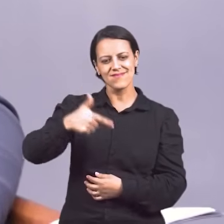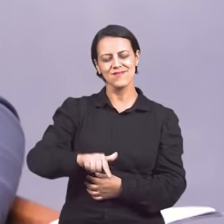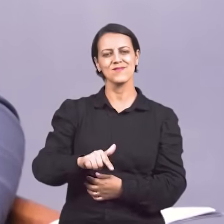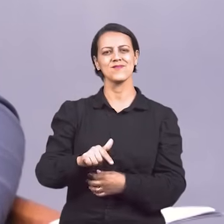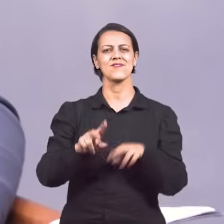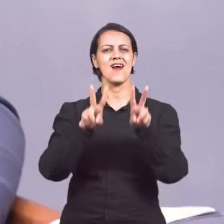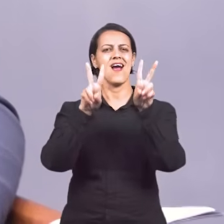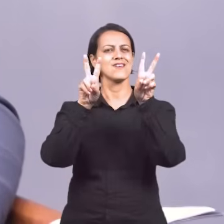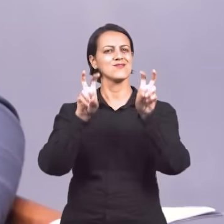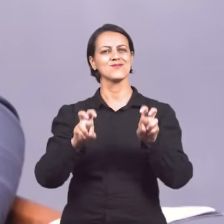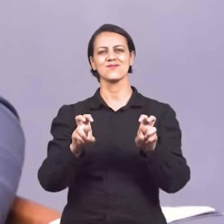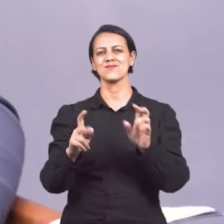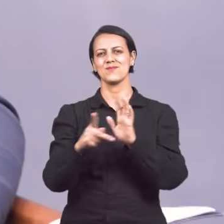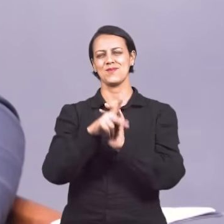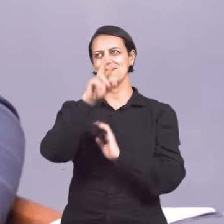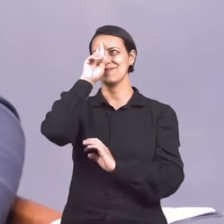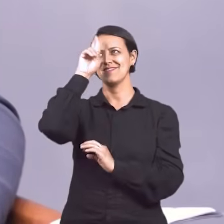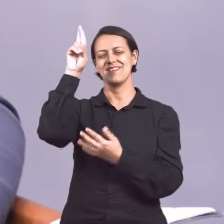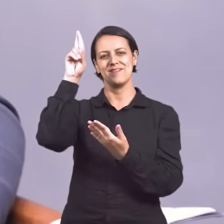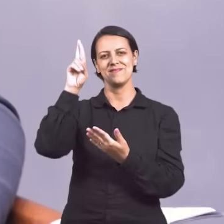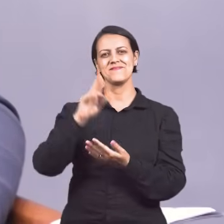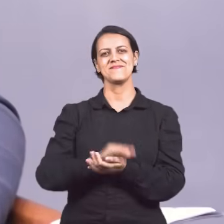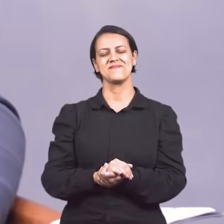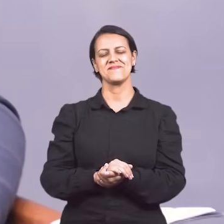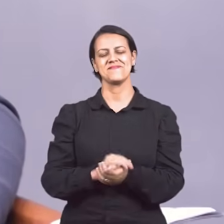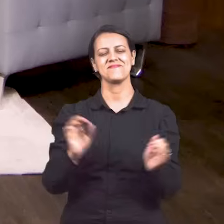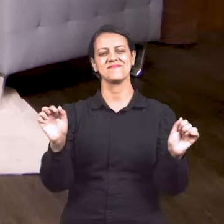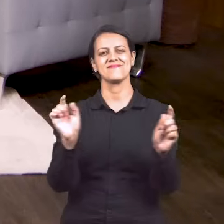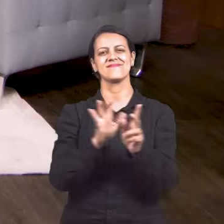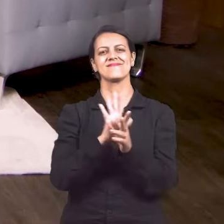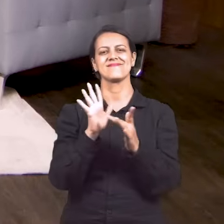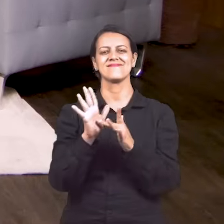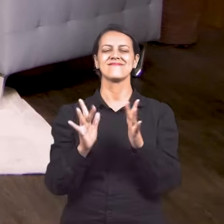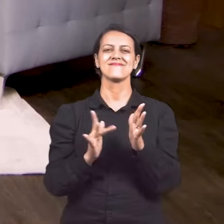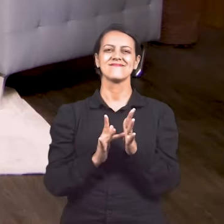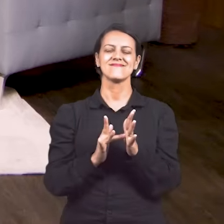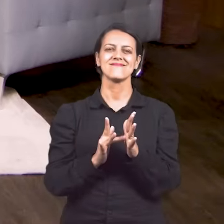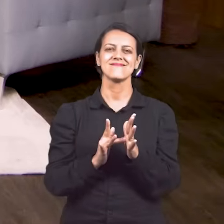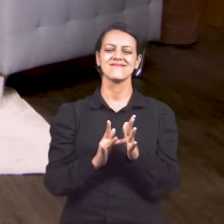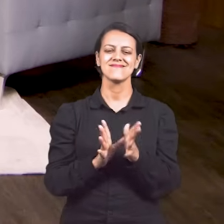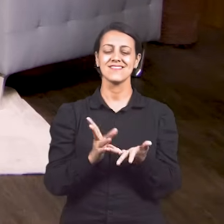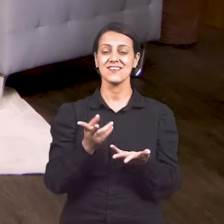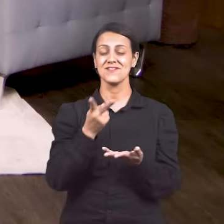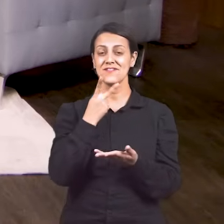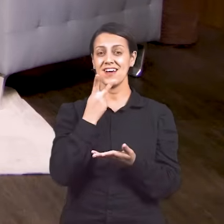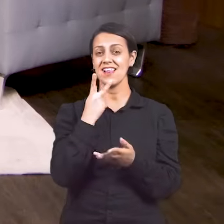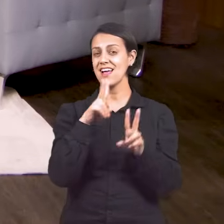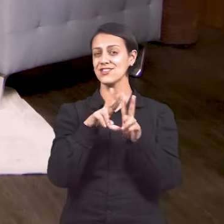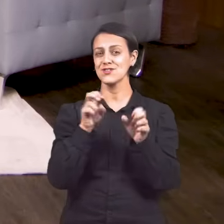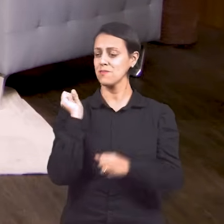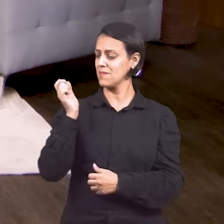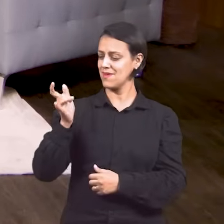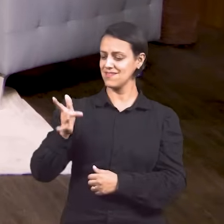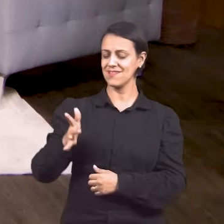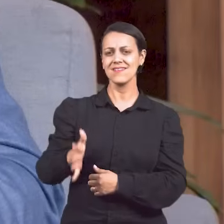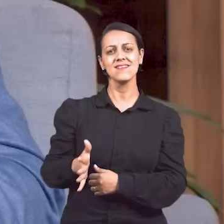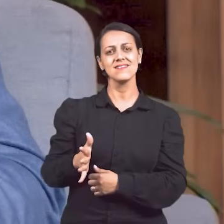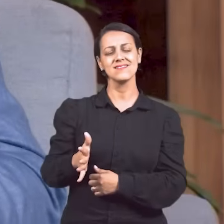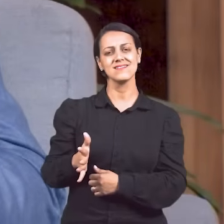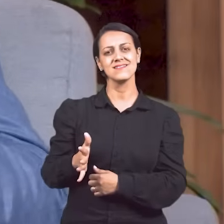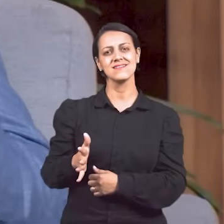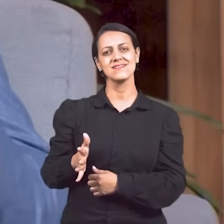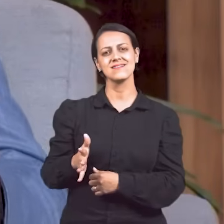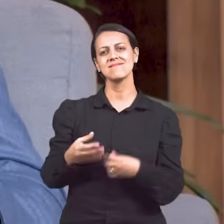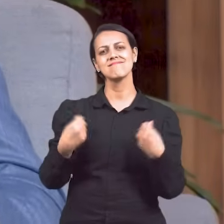vez, tratando dos assuntos do nosso Senhor. Glória a Jesus. Olha, não tem como falar de madrugada